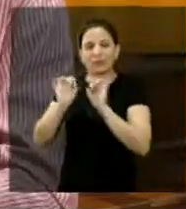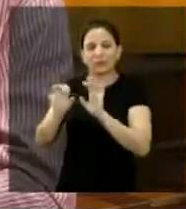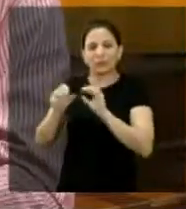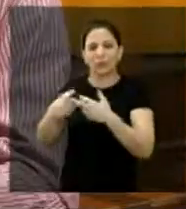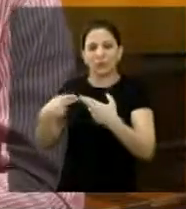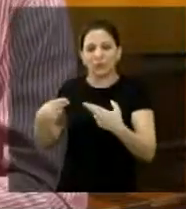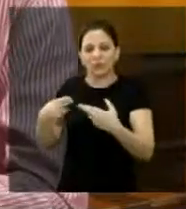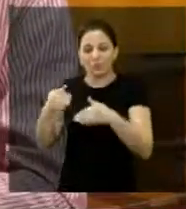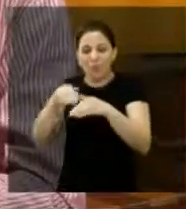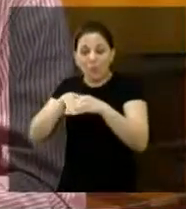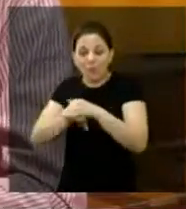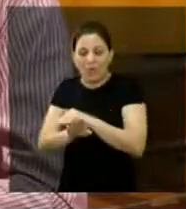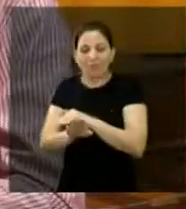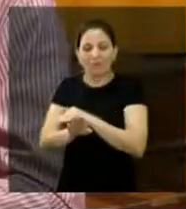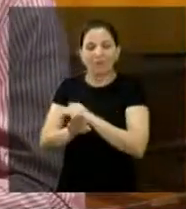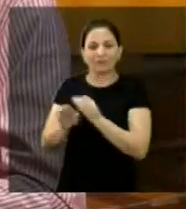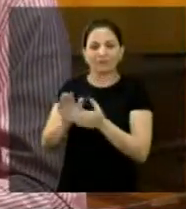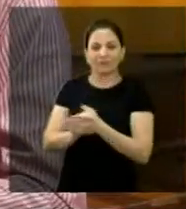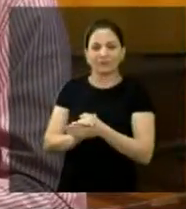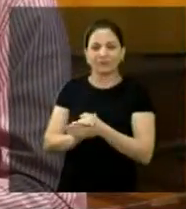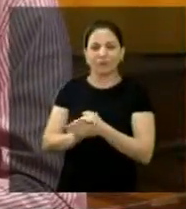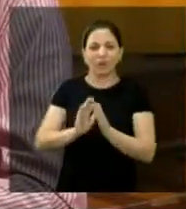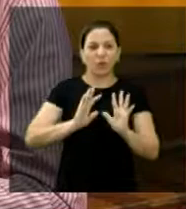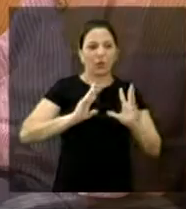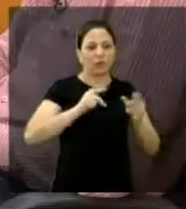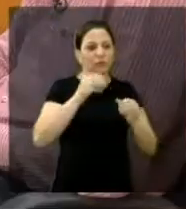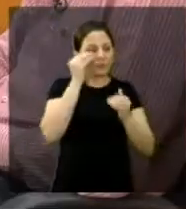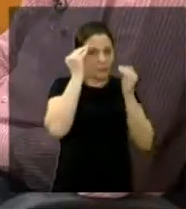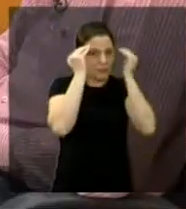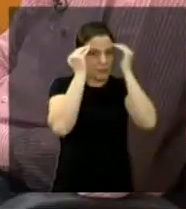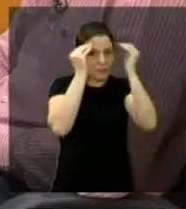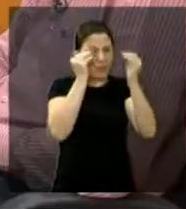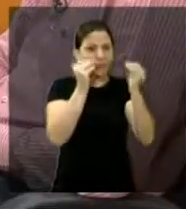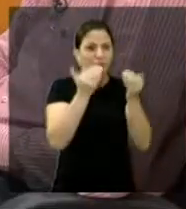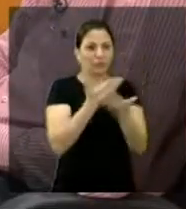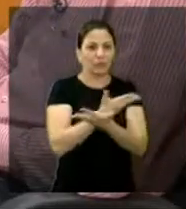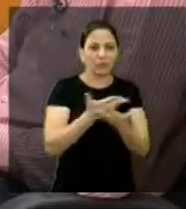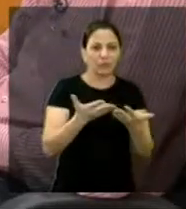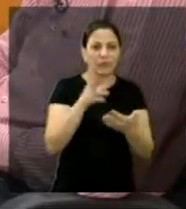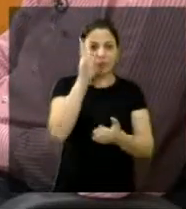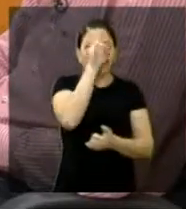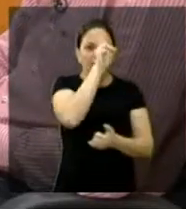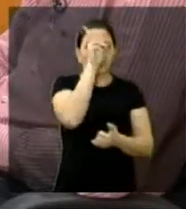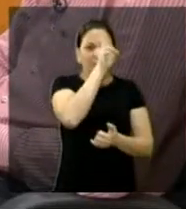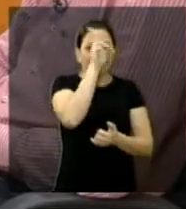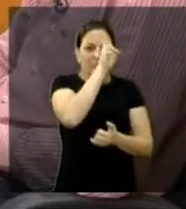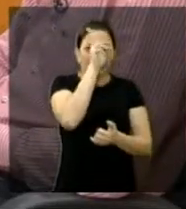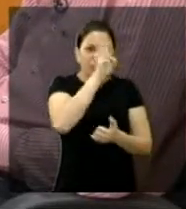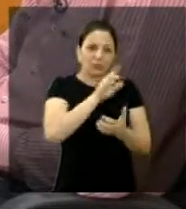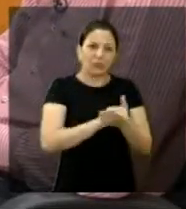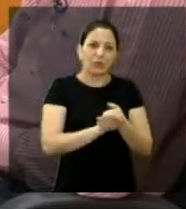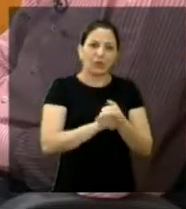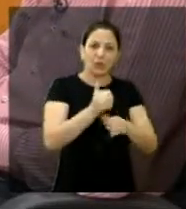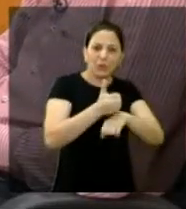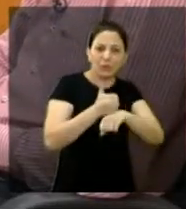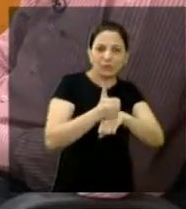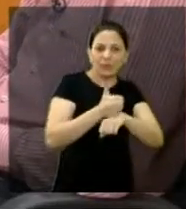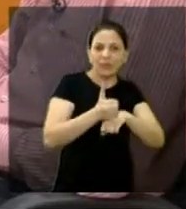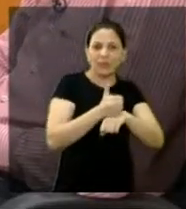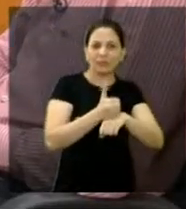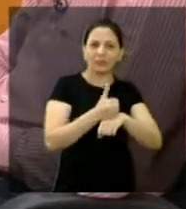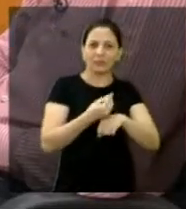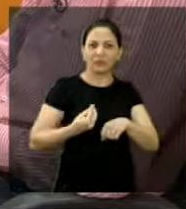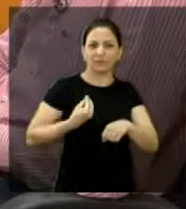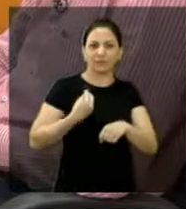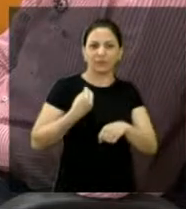coisas, está lá, está lá. E todos eles têm esse respeito, Zé, pela sua história, enfim, pelo seu profissionalismo. E ficou